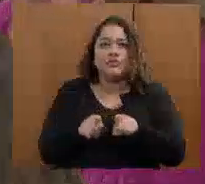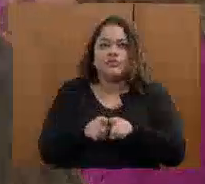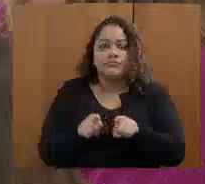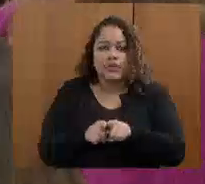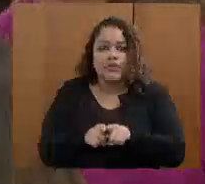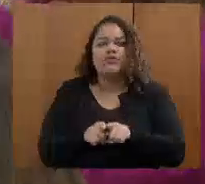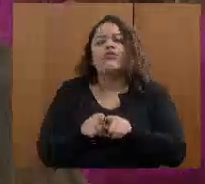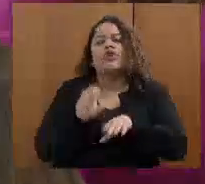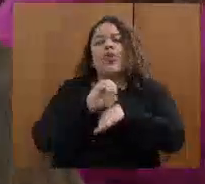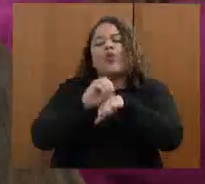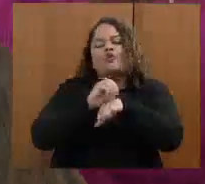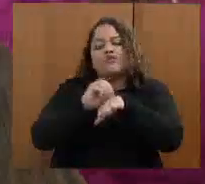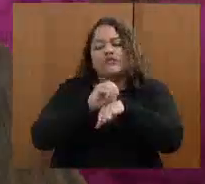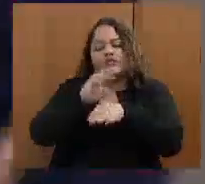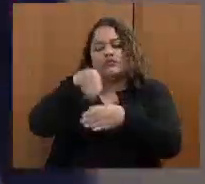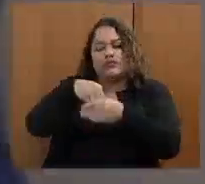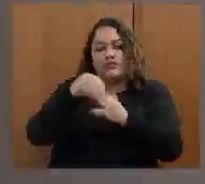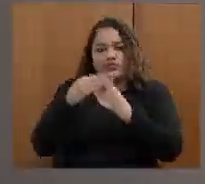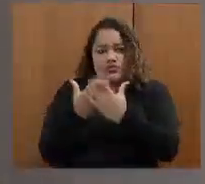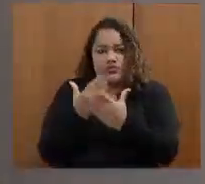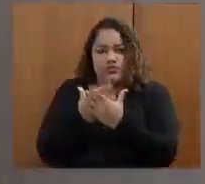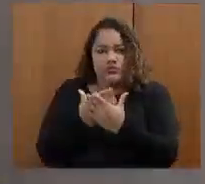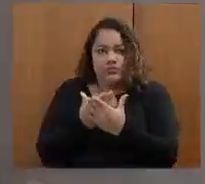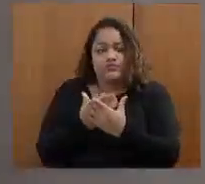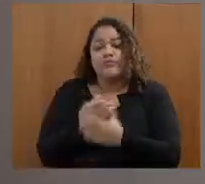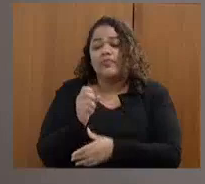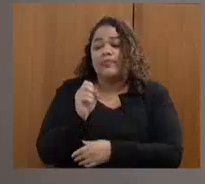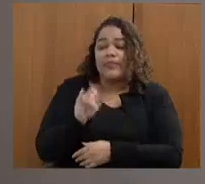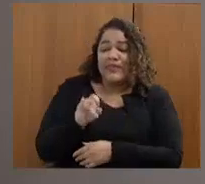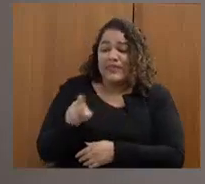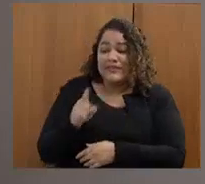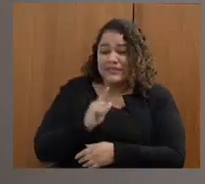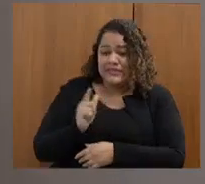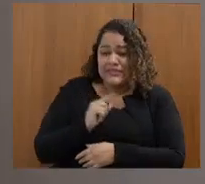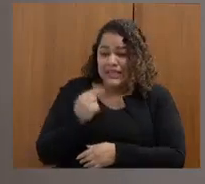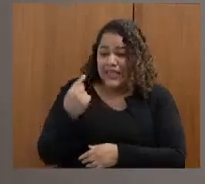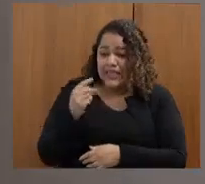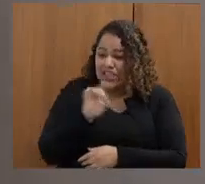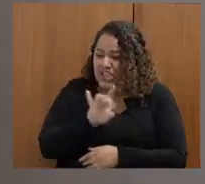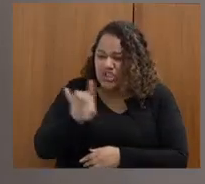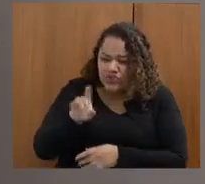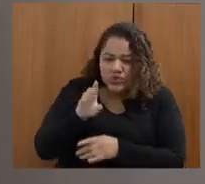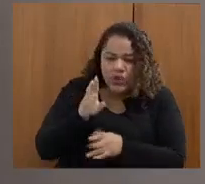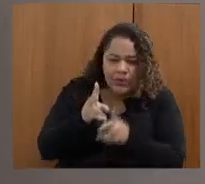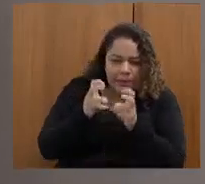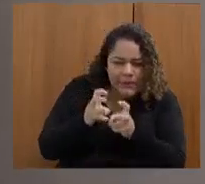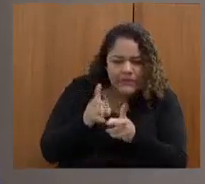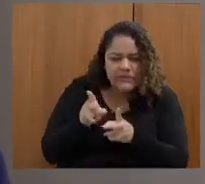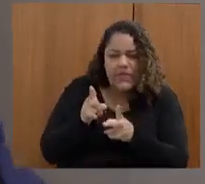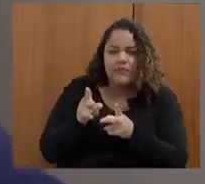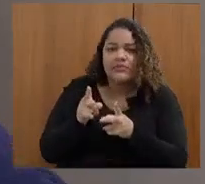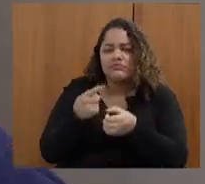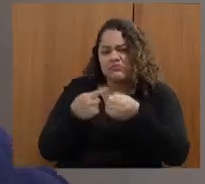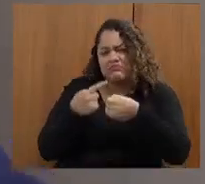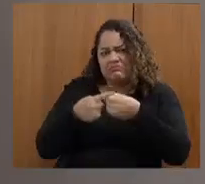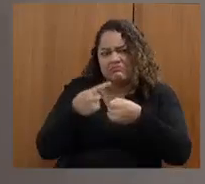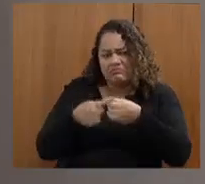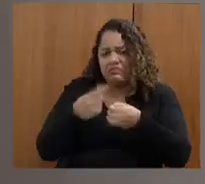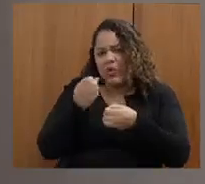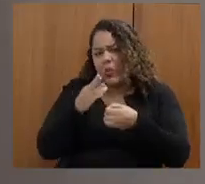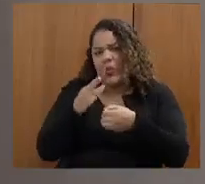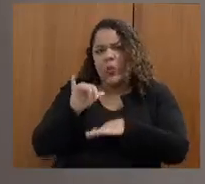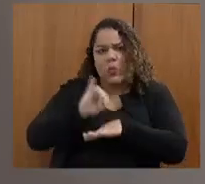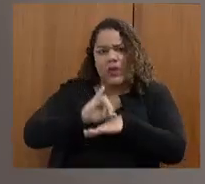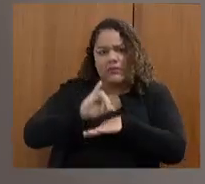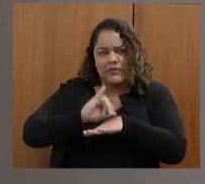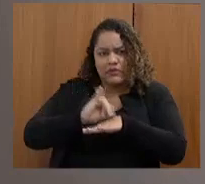oficinas dentro das nossas escolas quando identificado algumas situações individual do nosso estudante seja em cidade pequena ou cidade grande